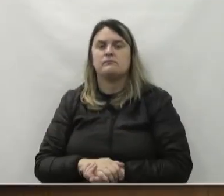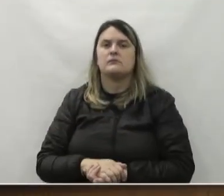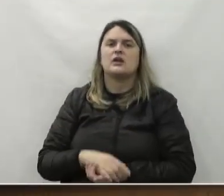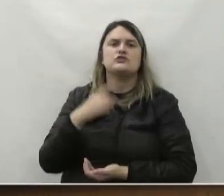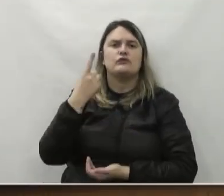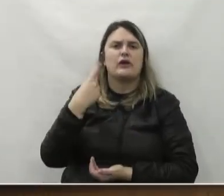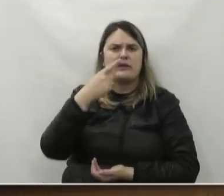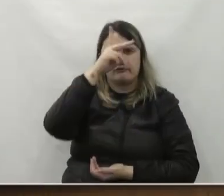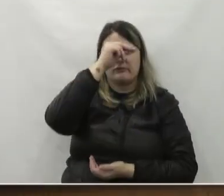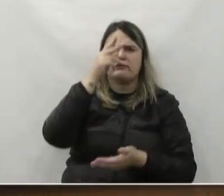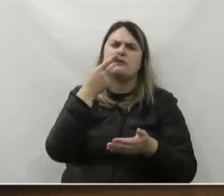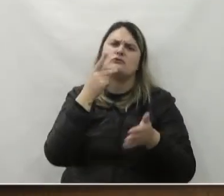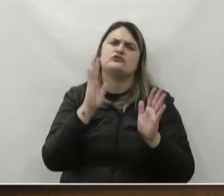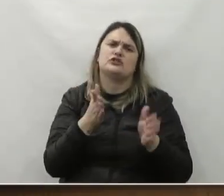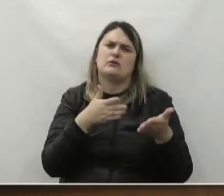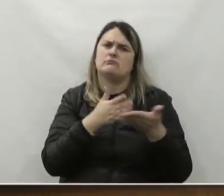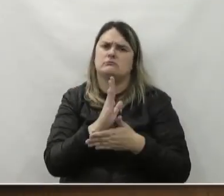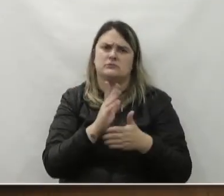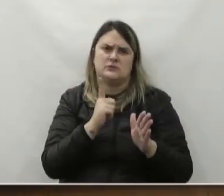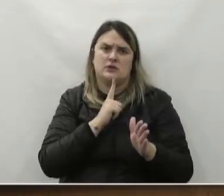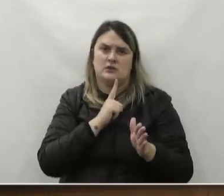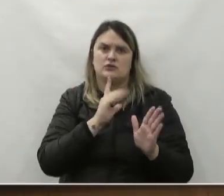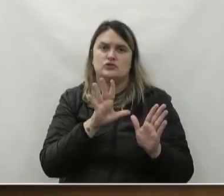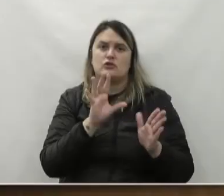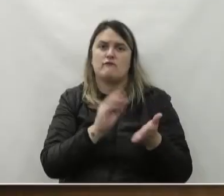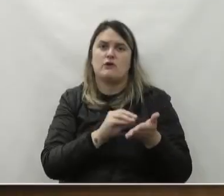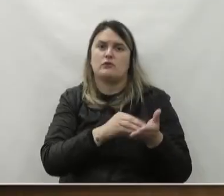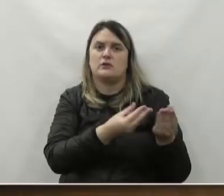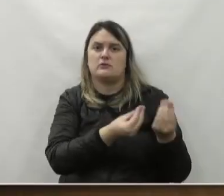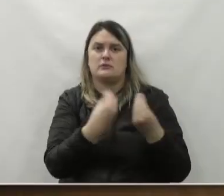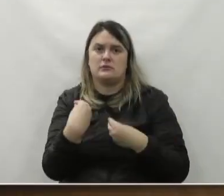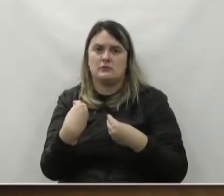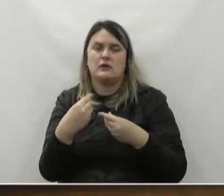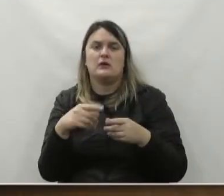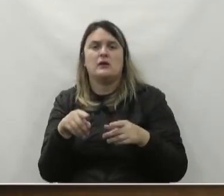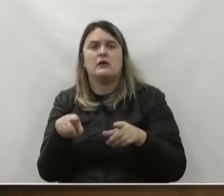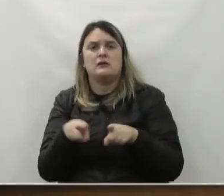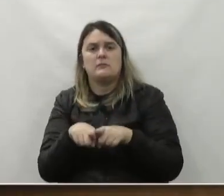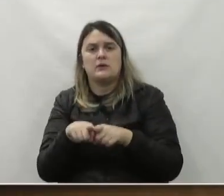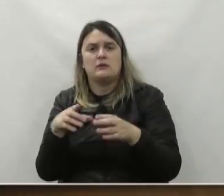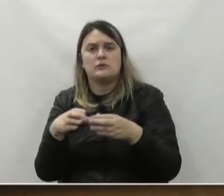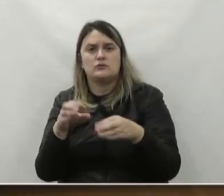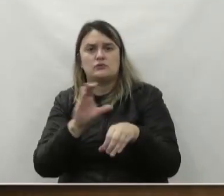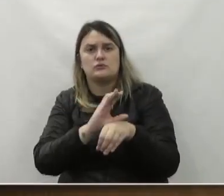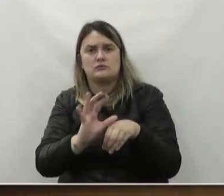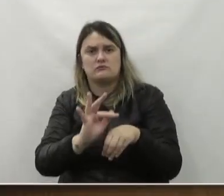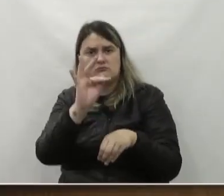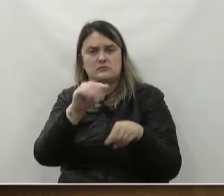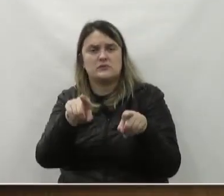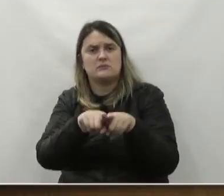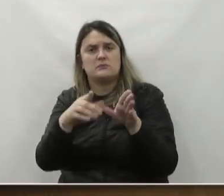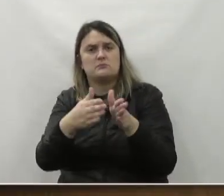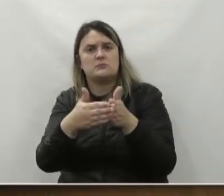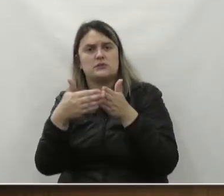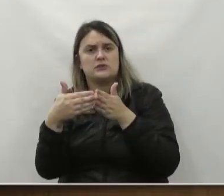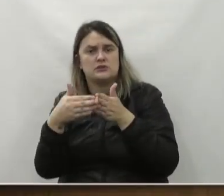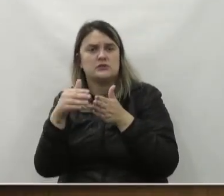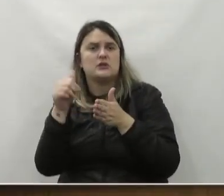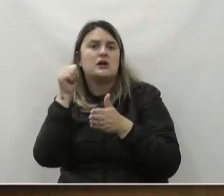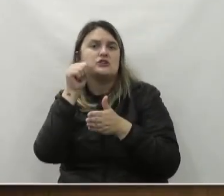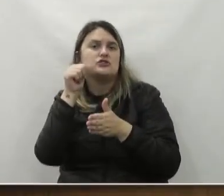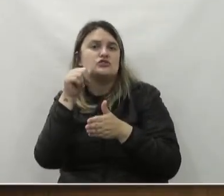aquele dia que ele tinha, só ficou de repassar para nós. E também acho que a Comissão de Constituição vai pedir para